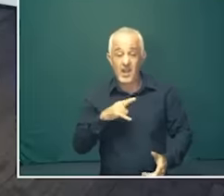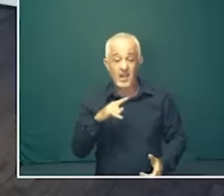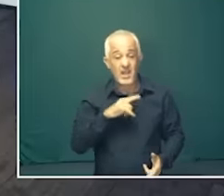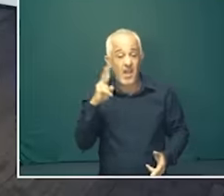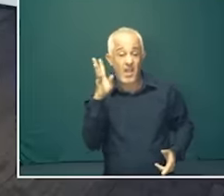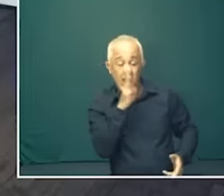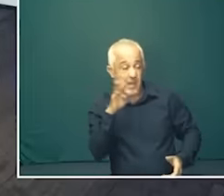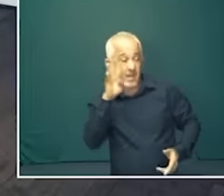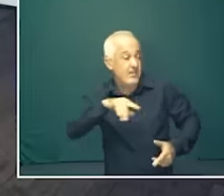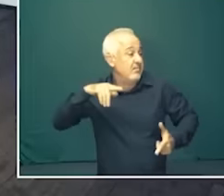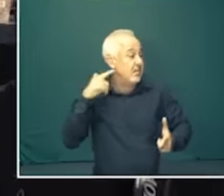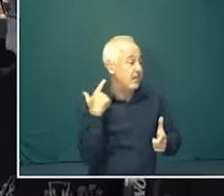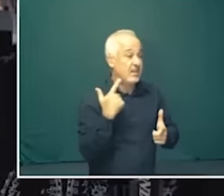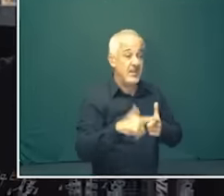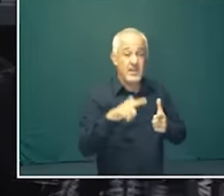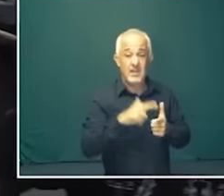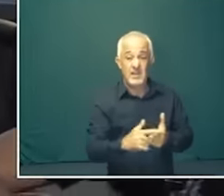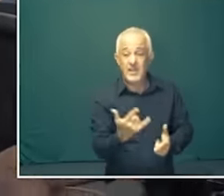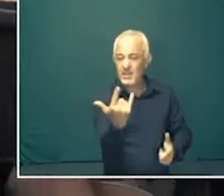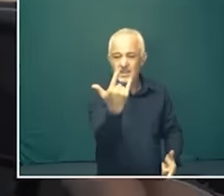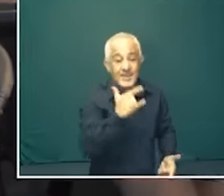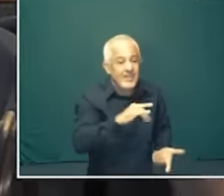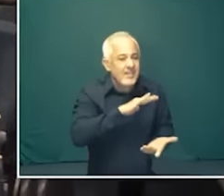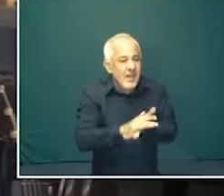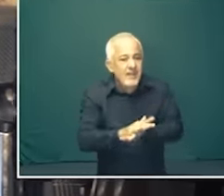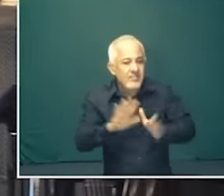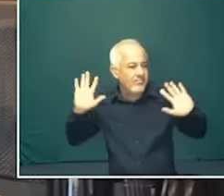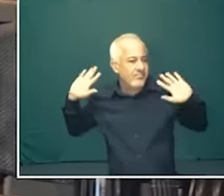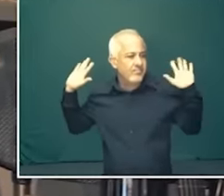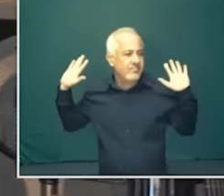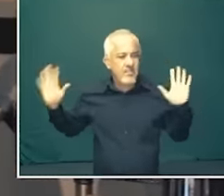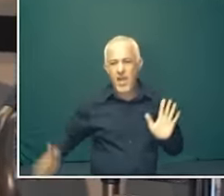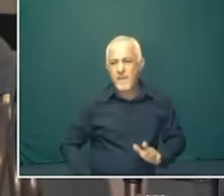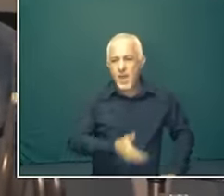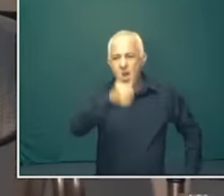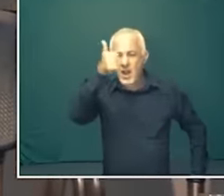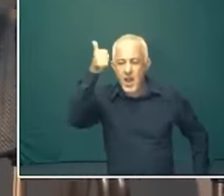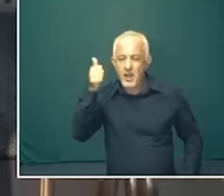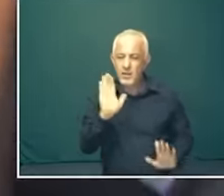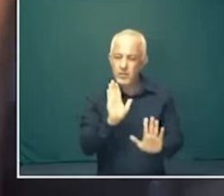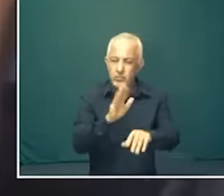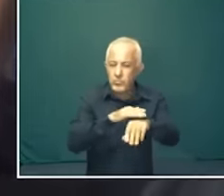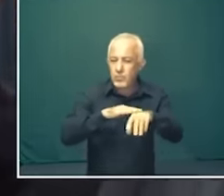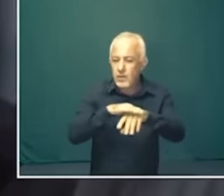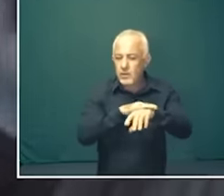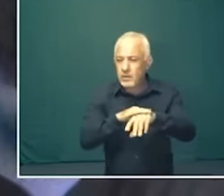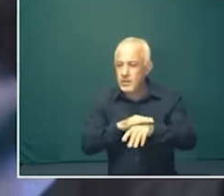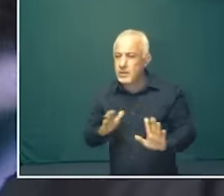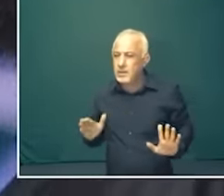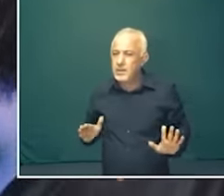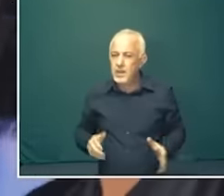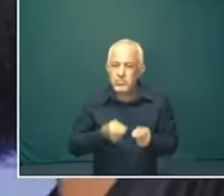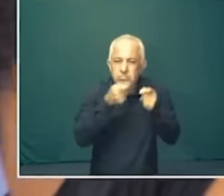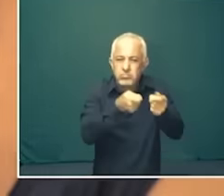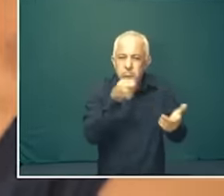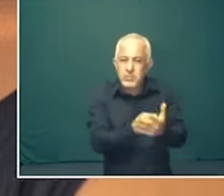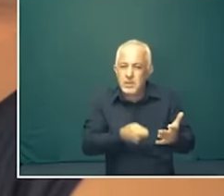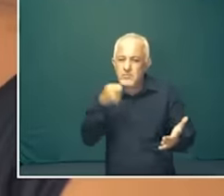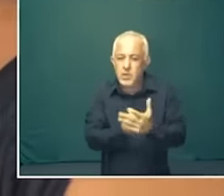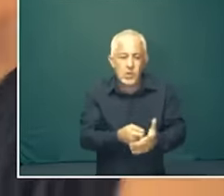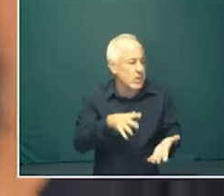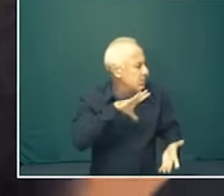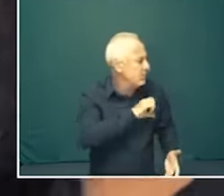deixei de ser o seu amor. E é melhor parar e conversar. Não vamos insistir mais